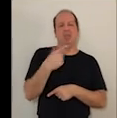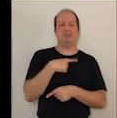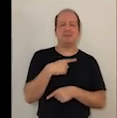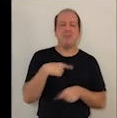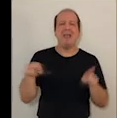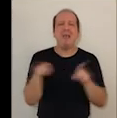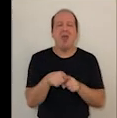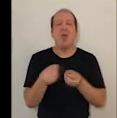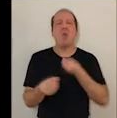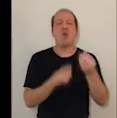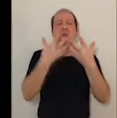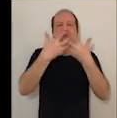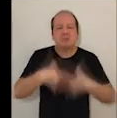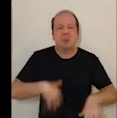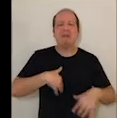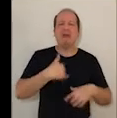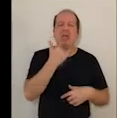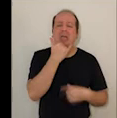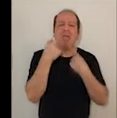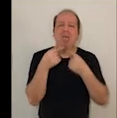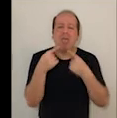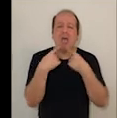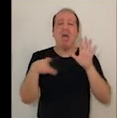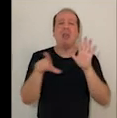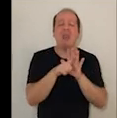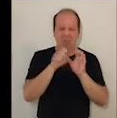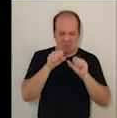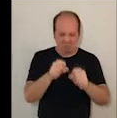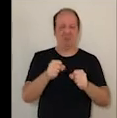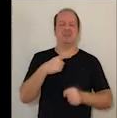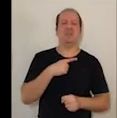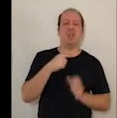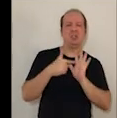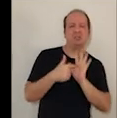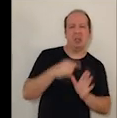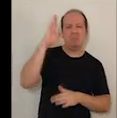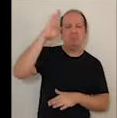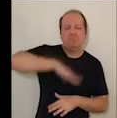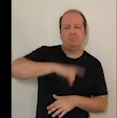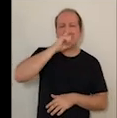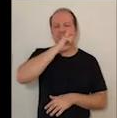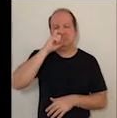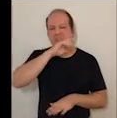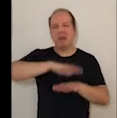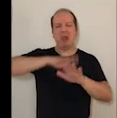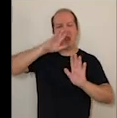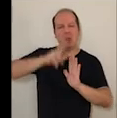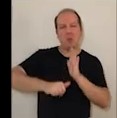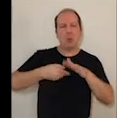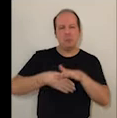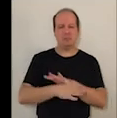quando puxamos o sabre e impomos as leis à força, monstros da mentira e da corrupção.